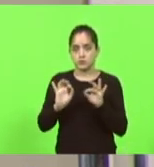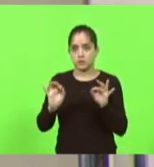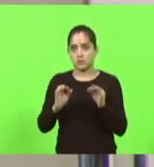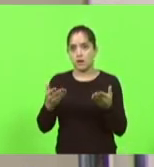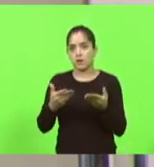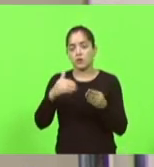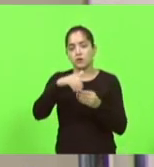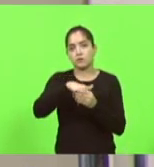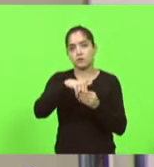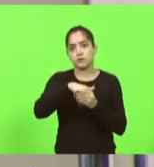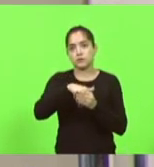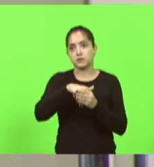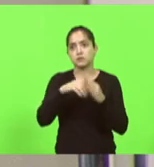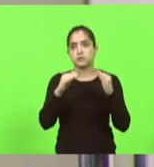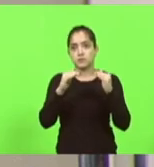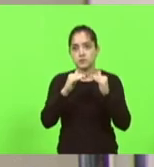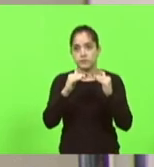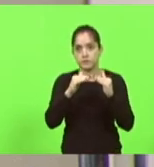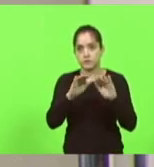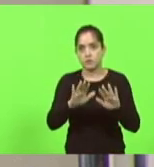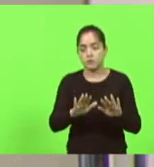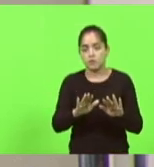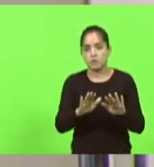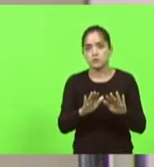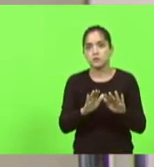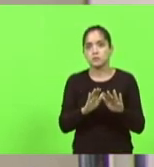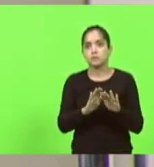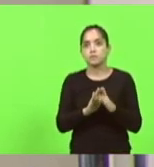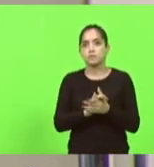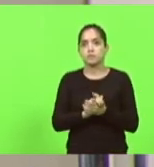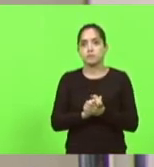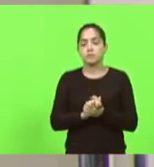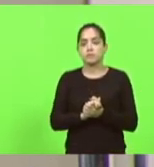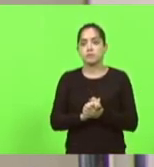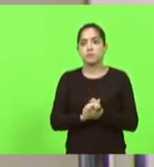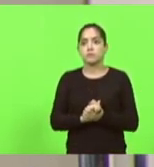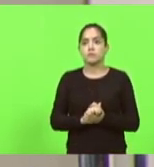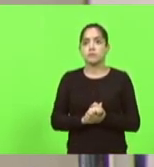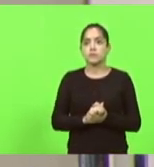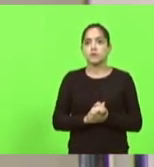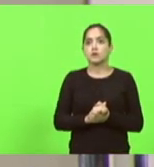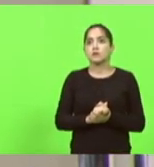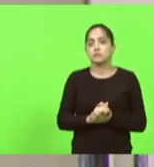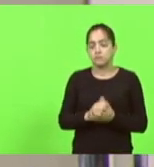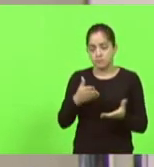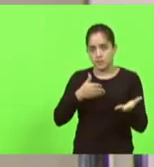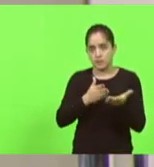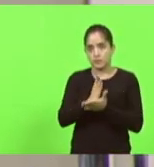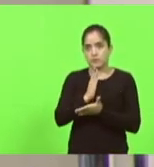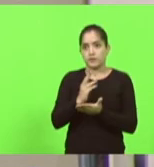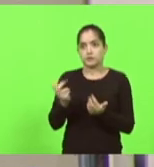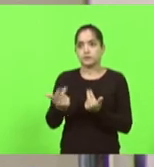em votação. Deputados que aprovam, permaneçam como se encontram. Aprovado por maioria.